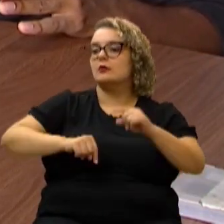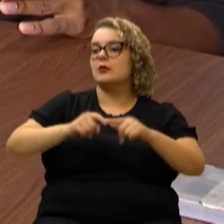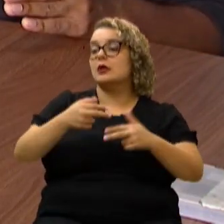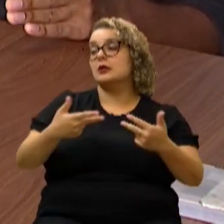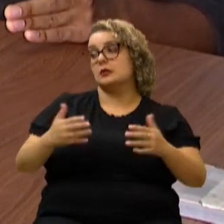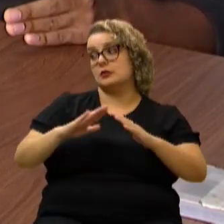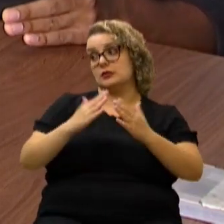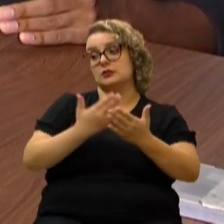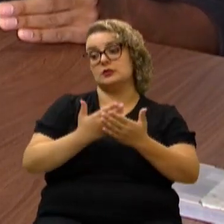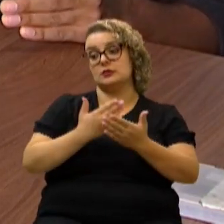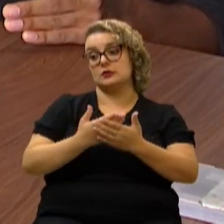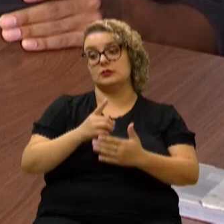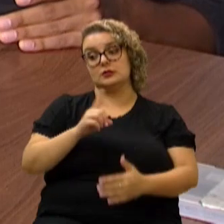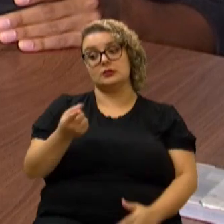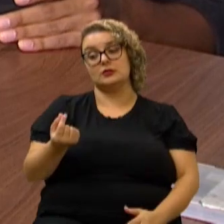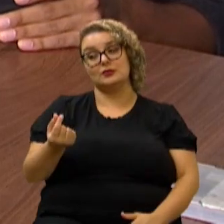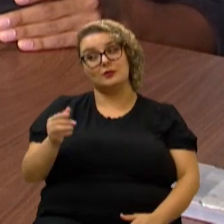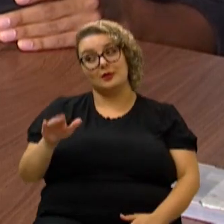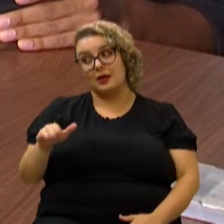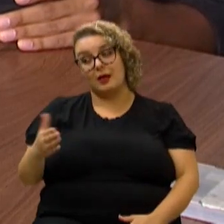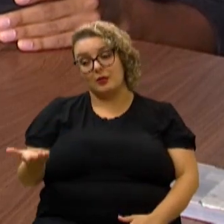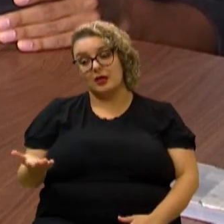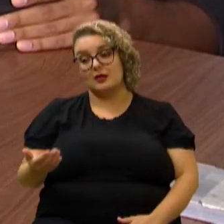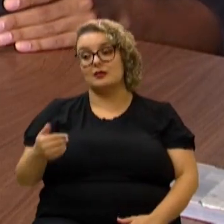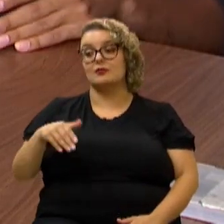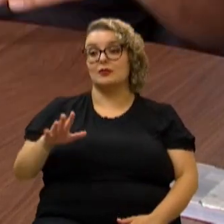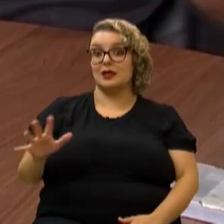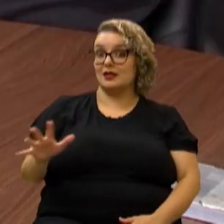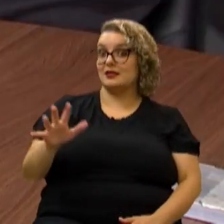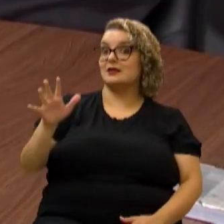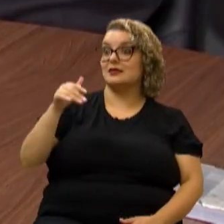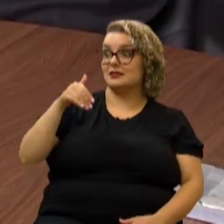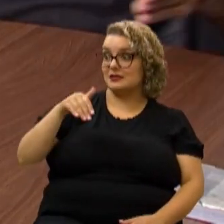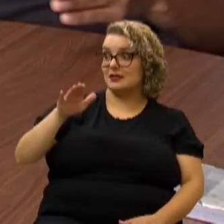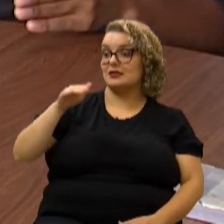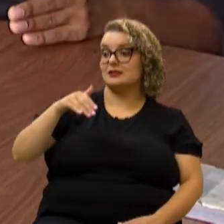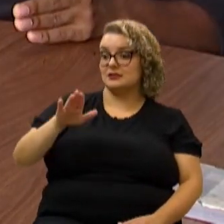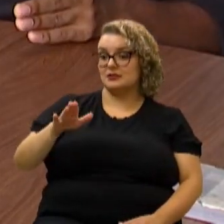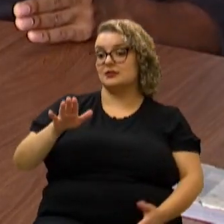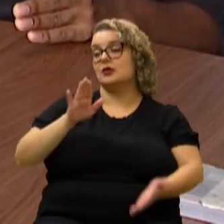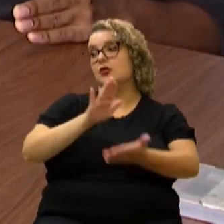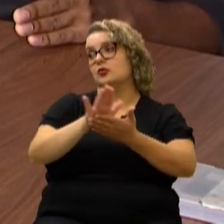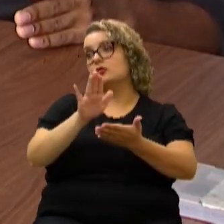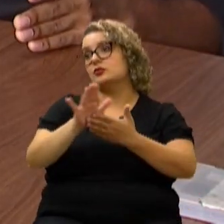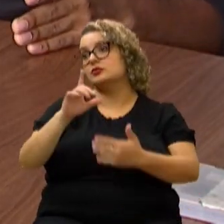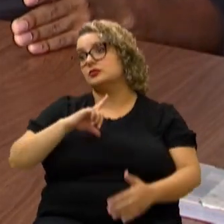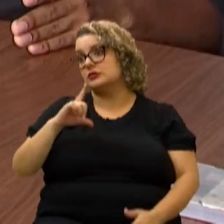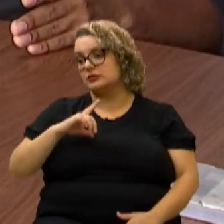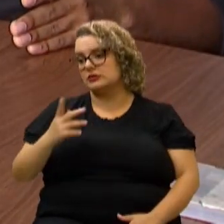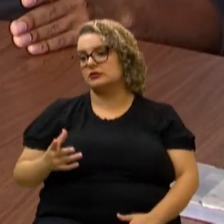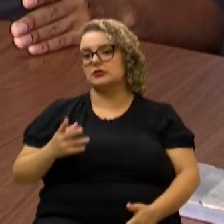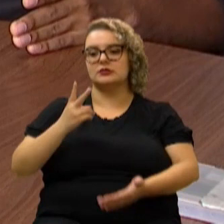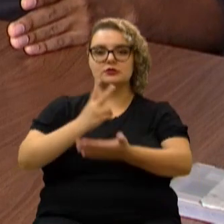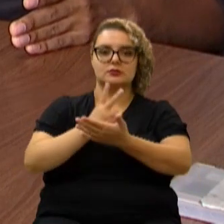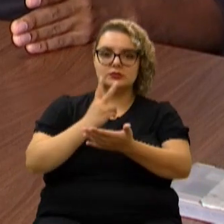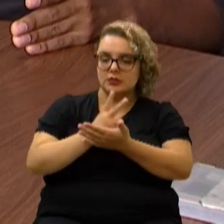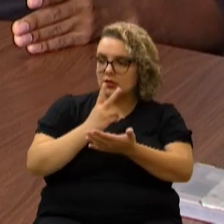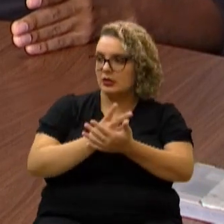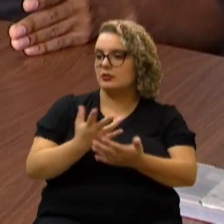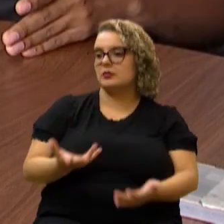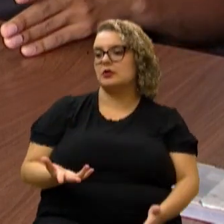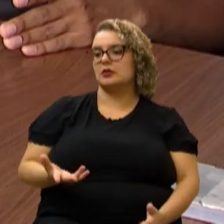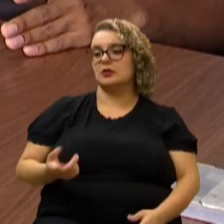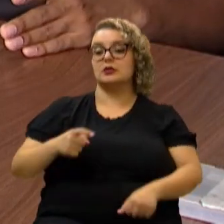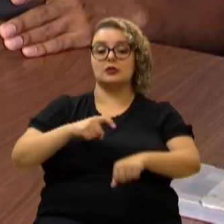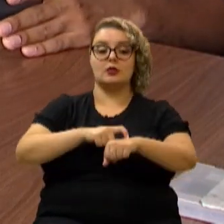por exemplo o material escolar, que a gente sabe que não é tão barato, né? Que cada vez mais vai ficando mais caro e que é um custo que ele tem, um custo fixo